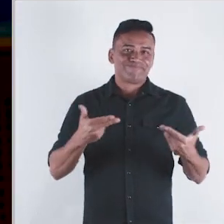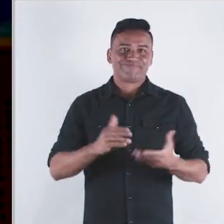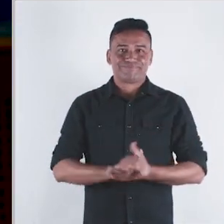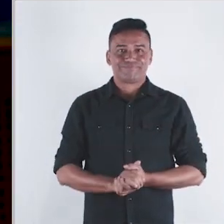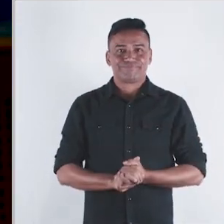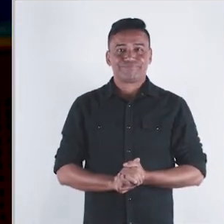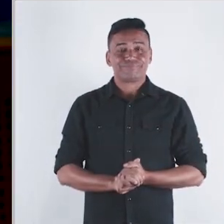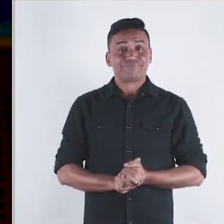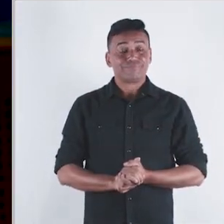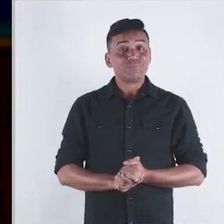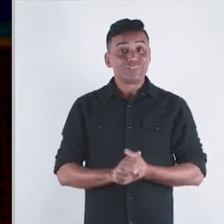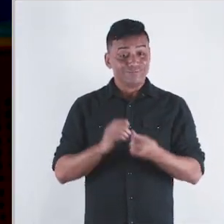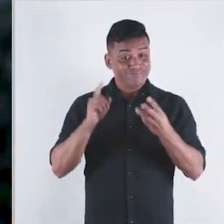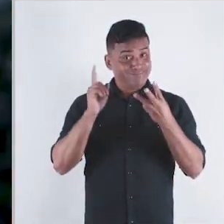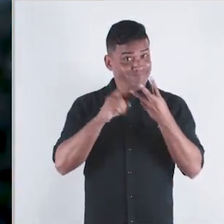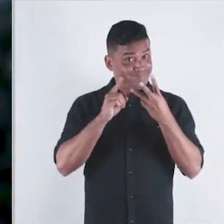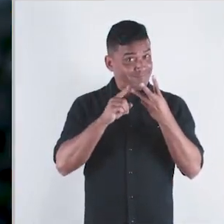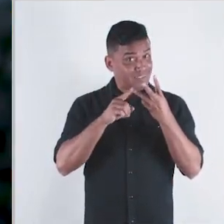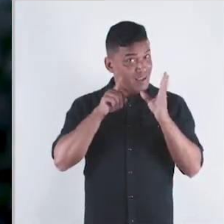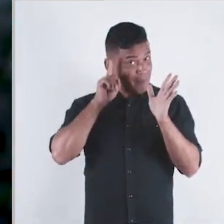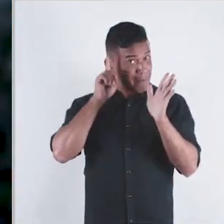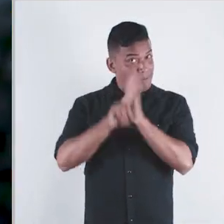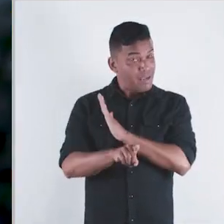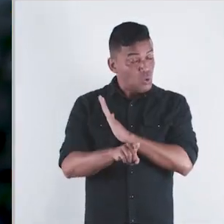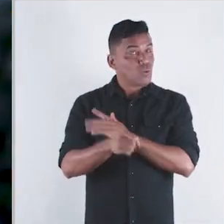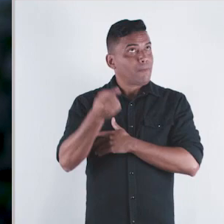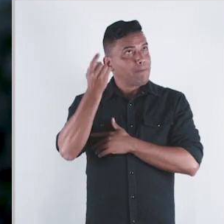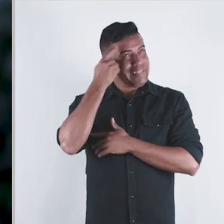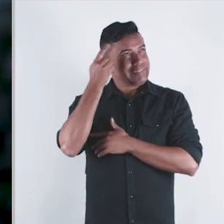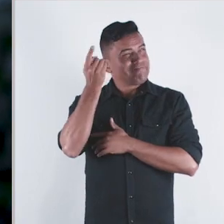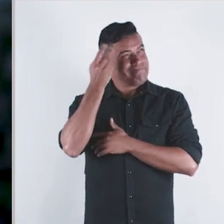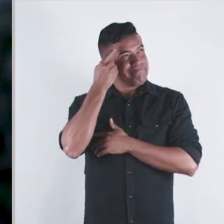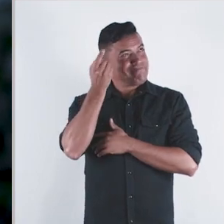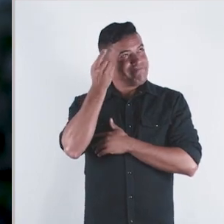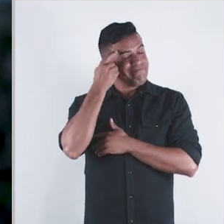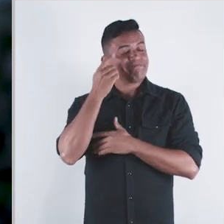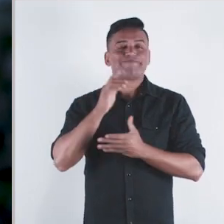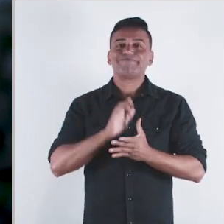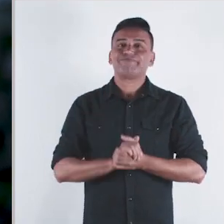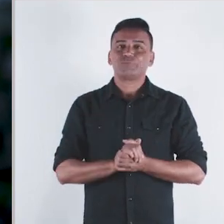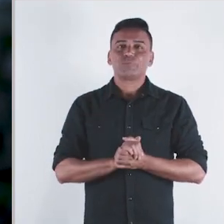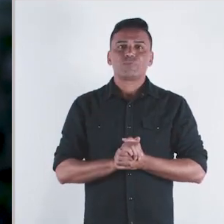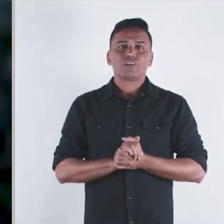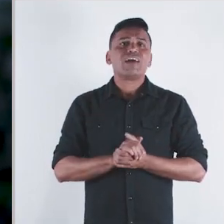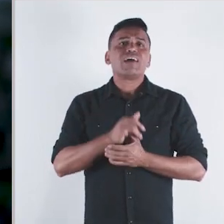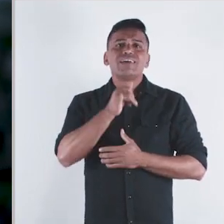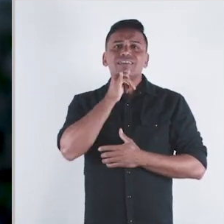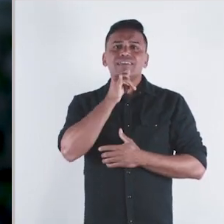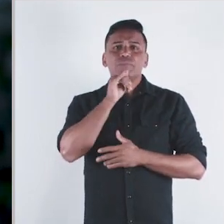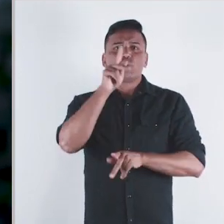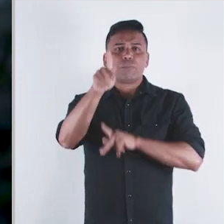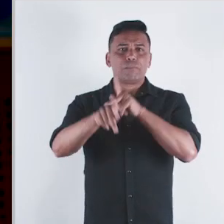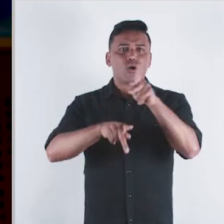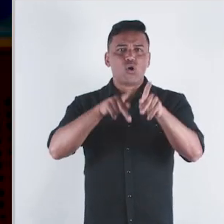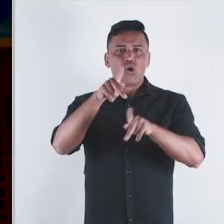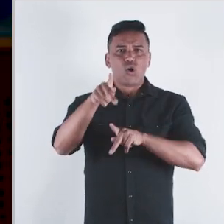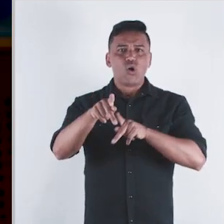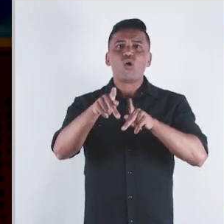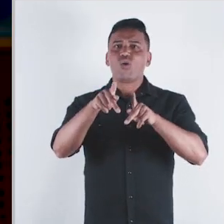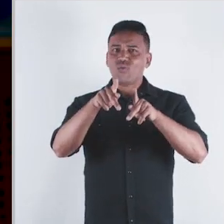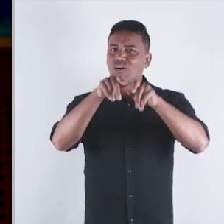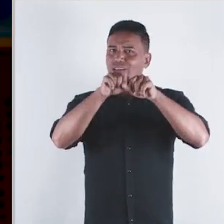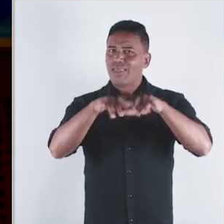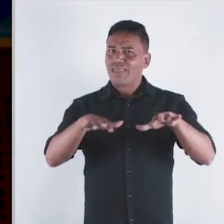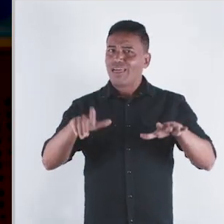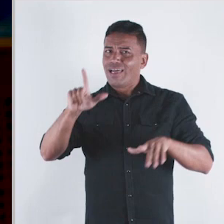a pergunta que eu fiquei pensando o tempo todo é se esse público da literatura digital